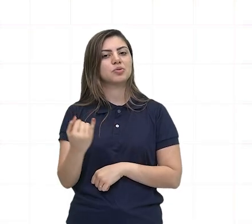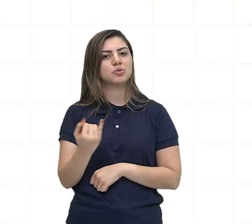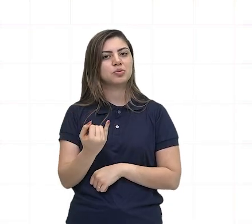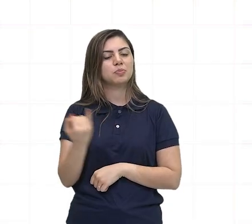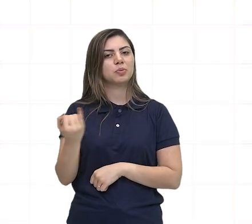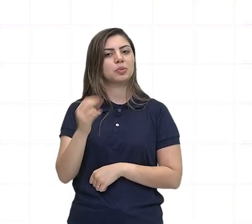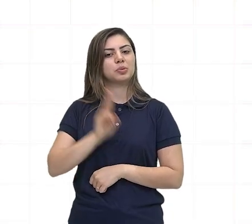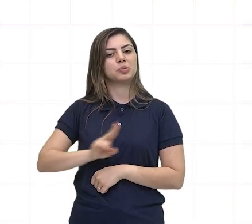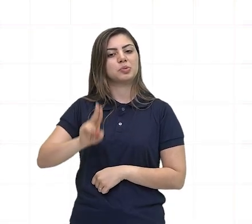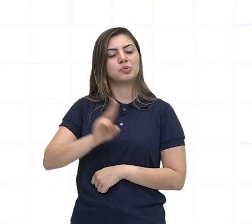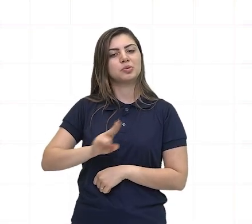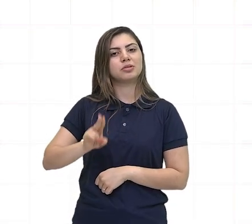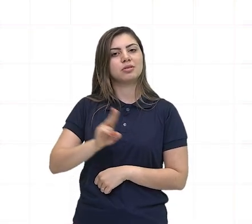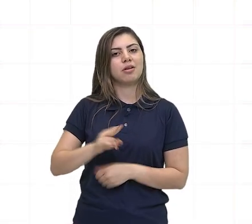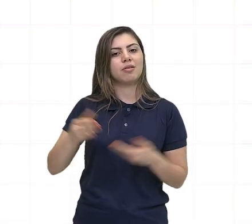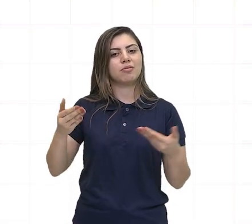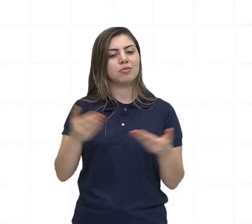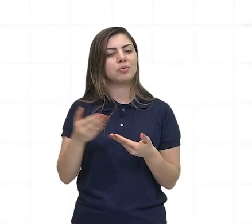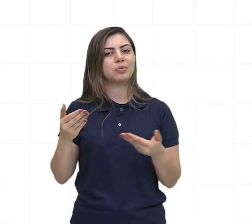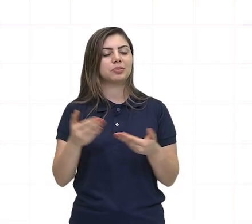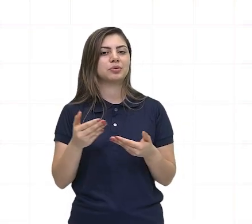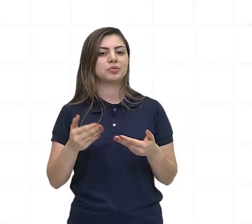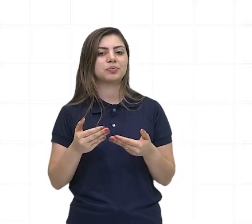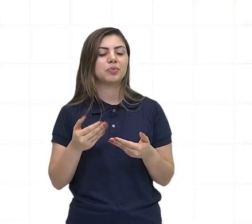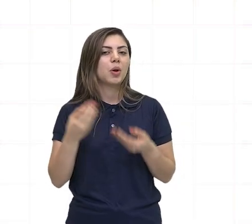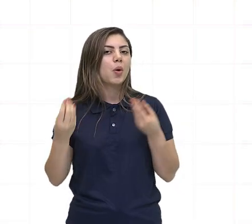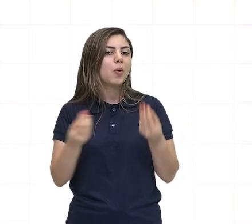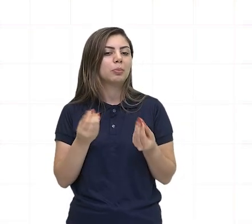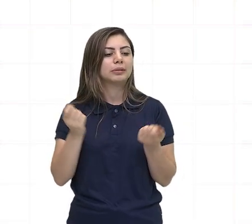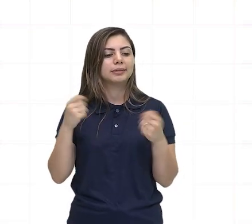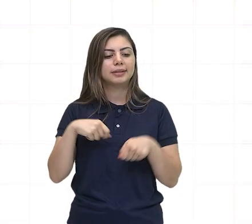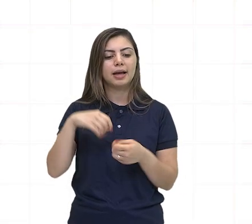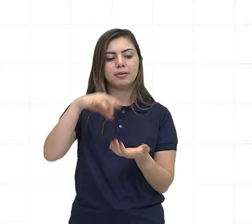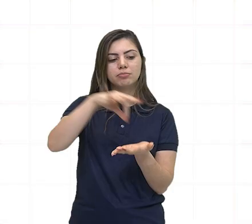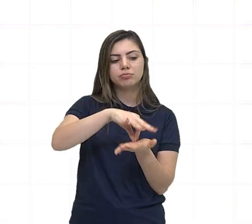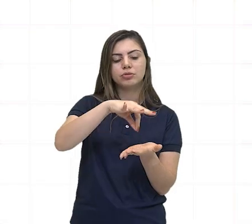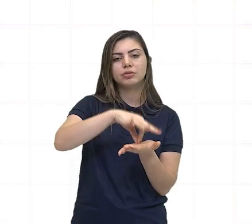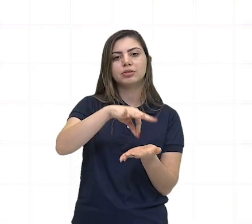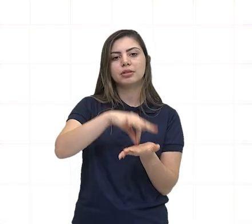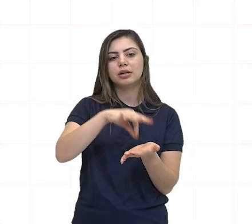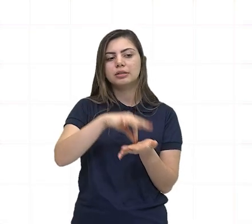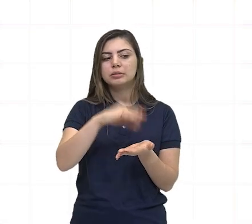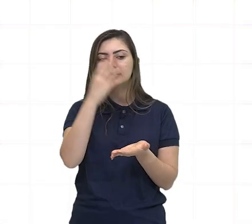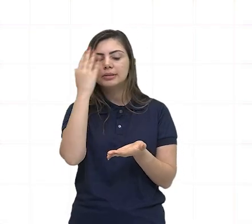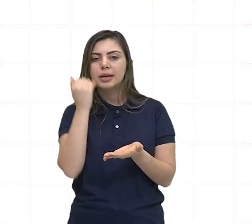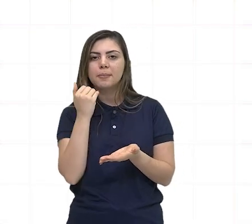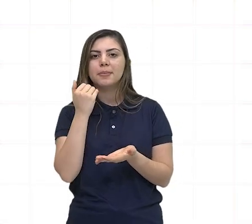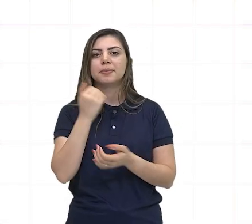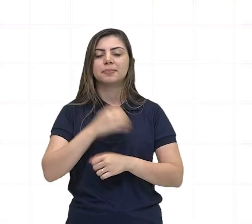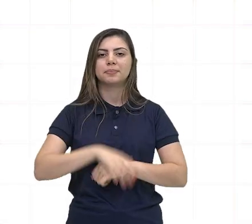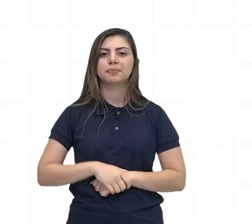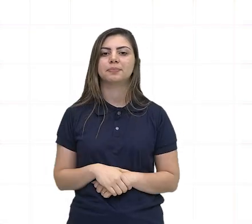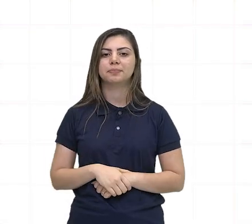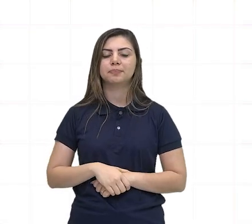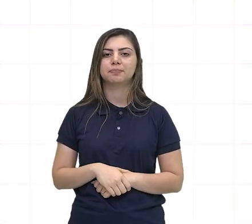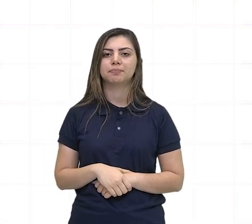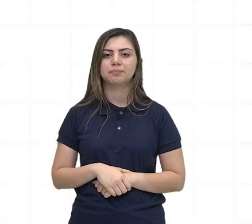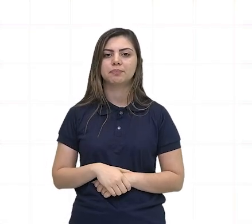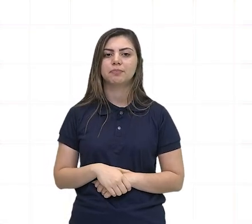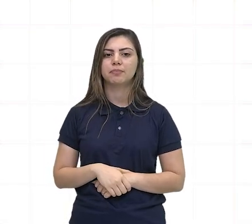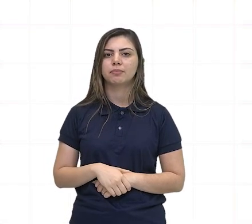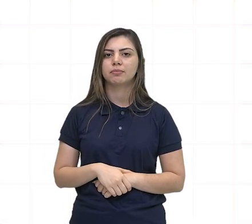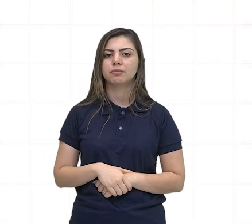utilizados atualmente como como instrumento de orientação. E qual é